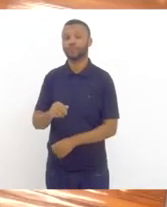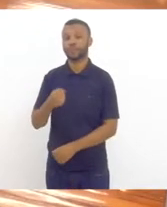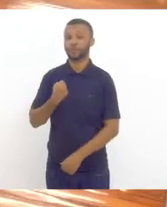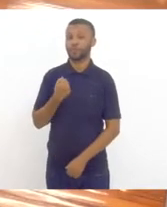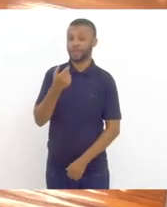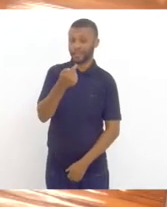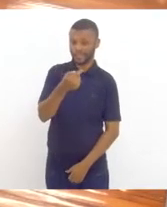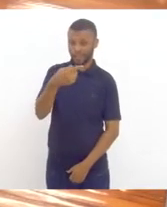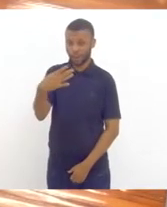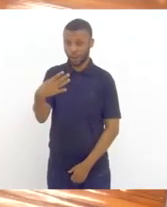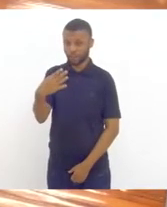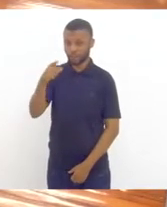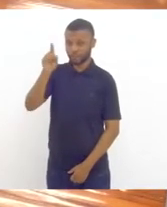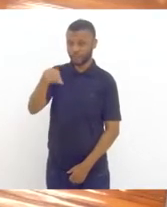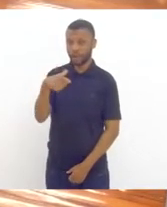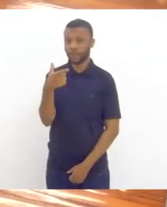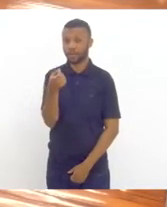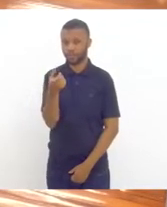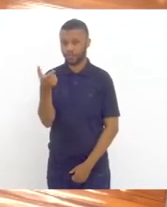2020.